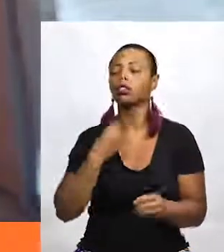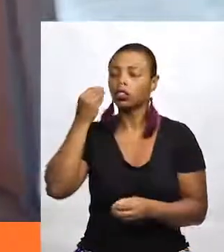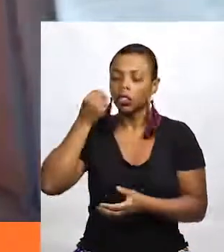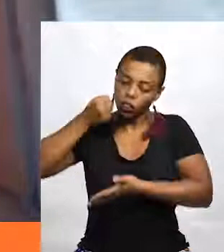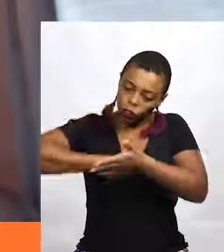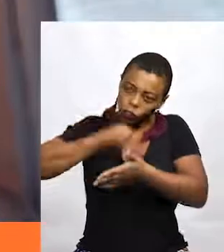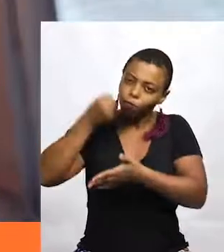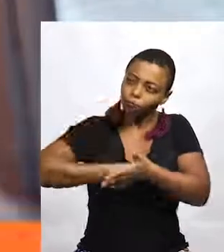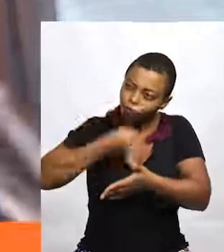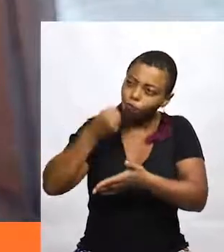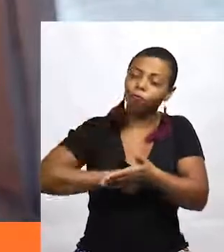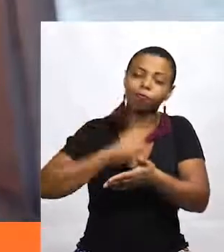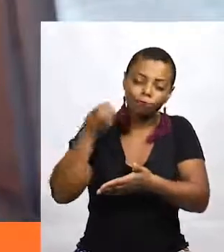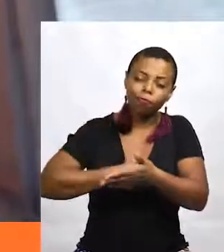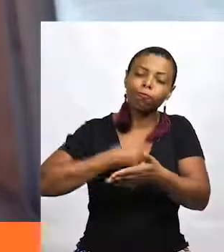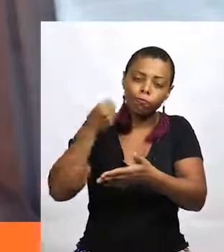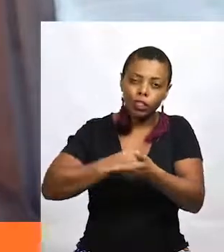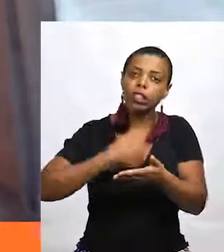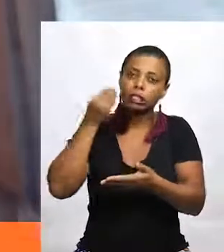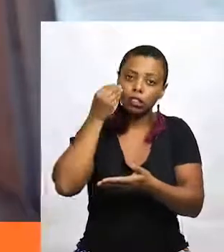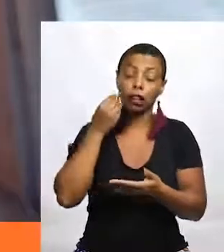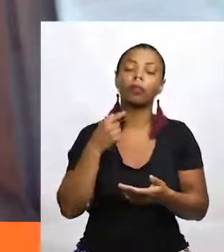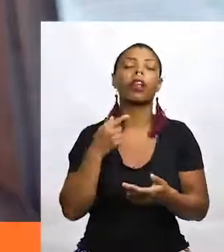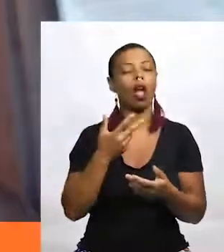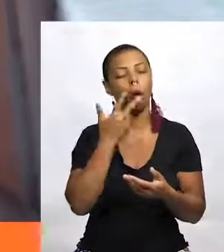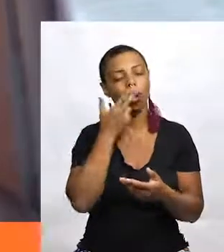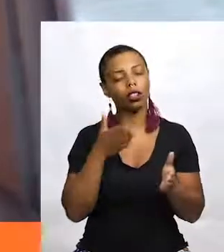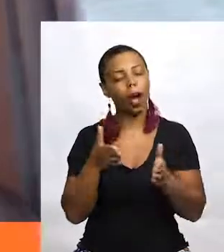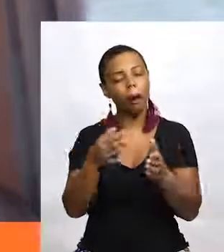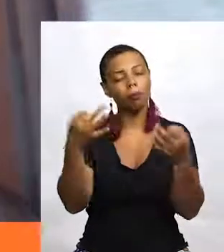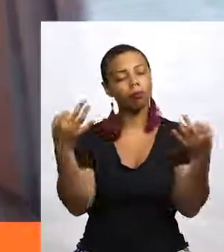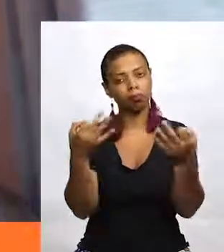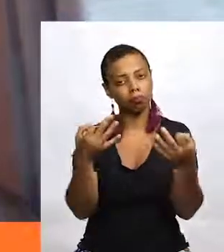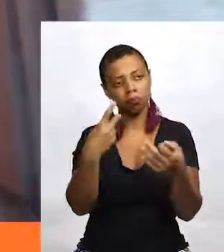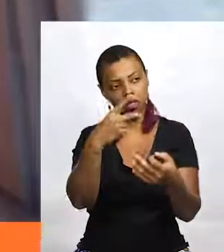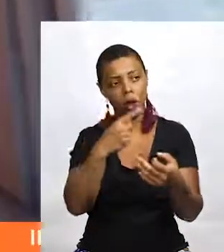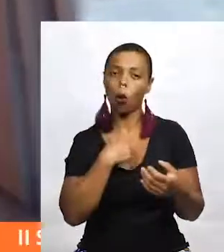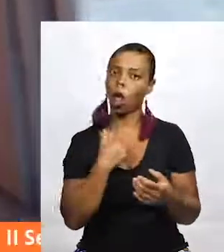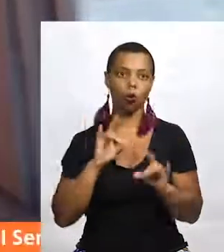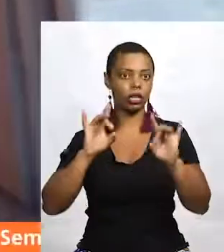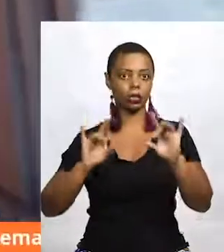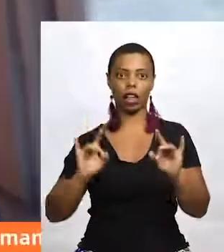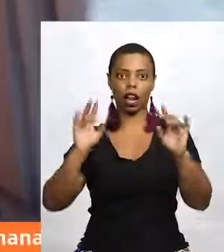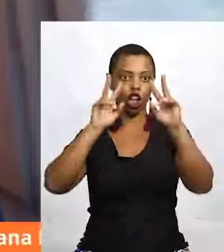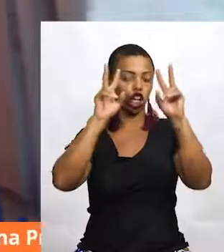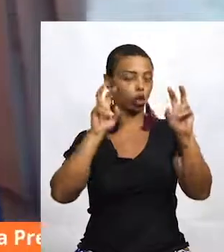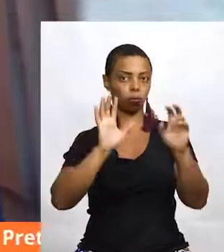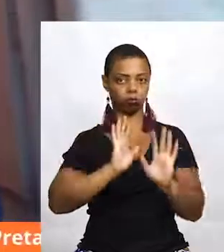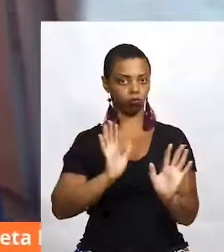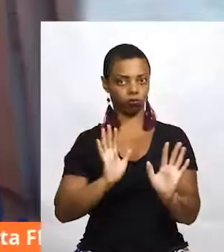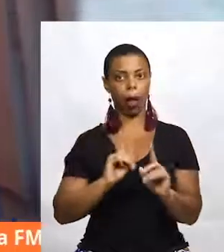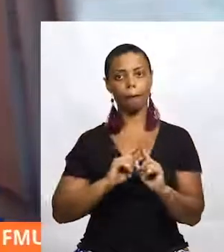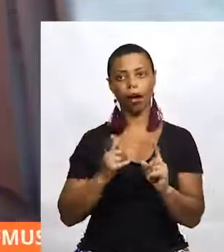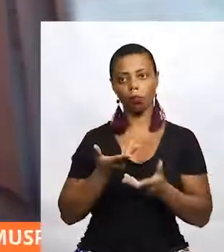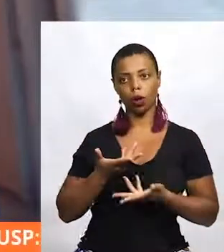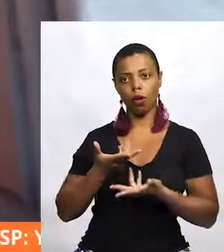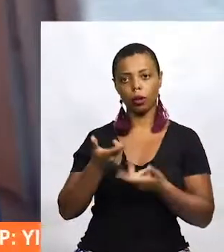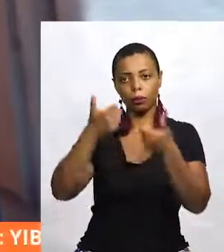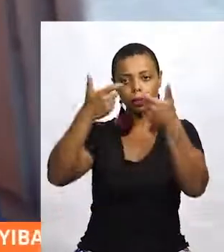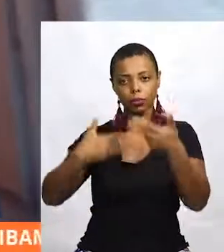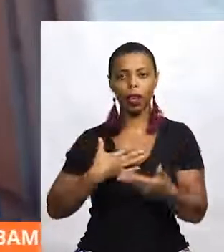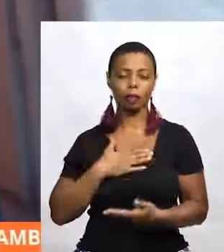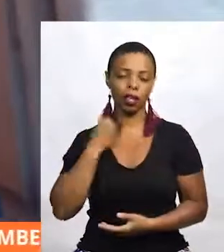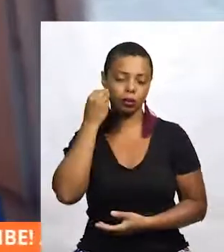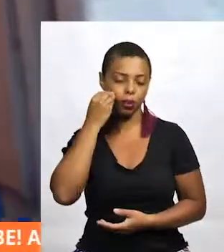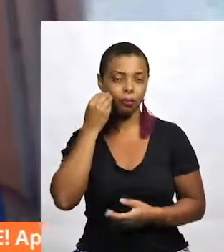absolutamente correto. Eu não sou especialista, então me chamaram para dar minha vivência. Essa é a minha vivência. E eu queria dar uma última